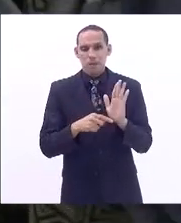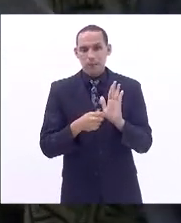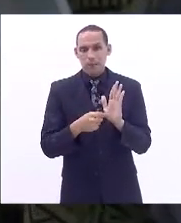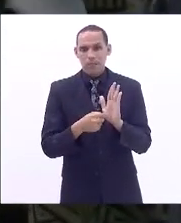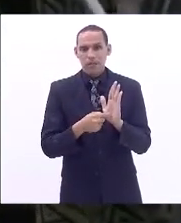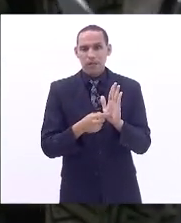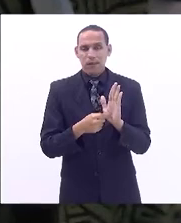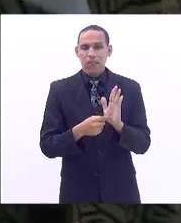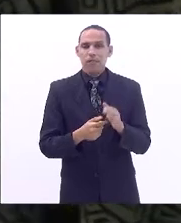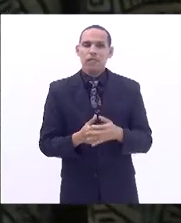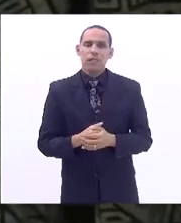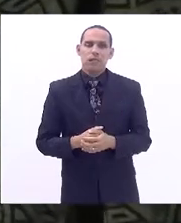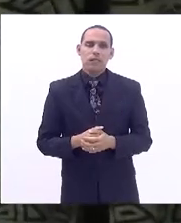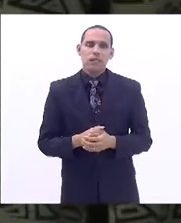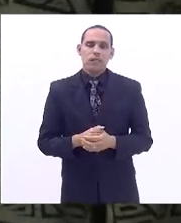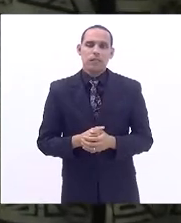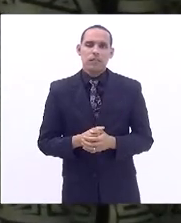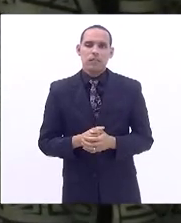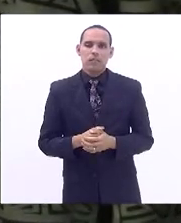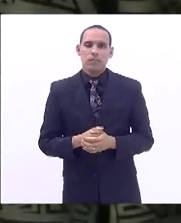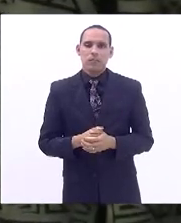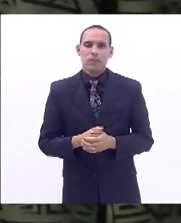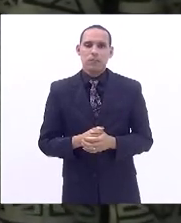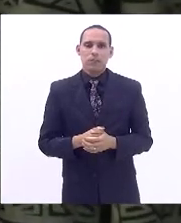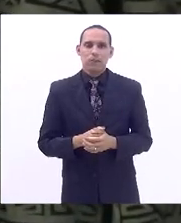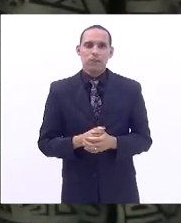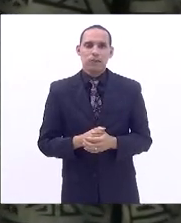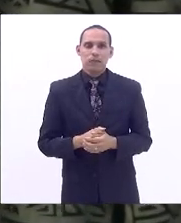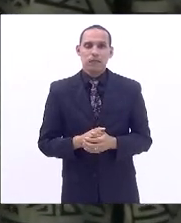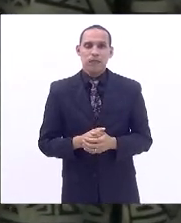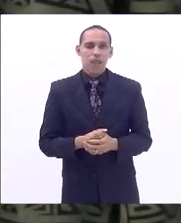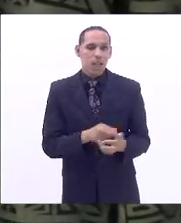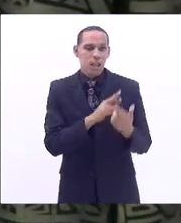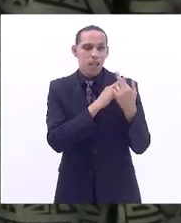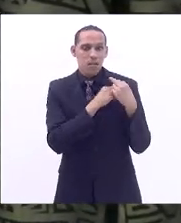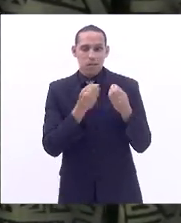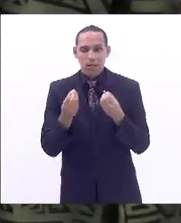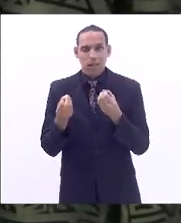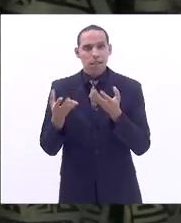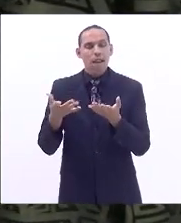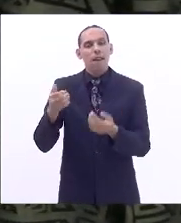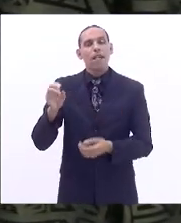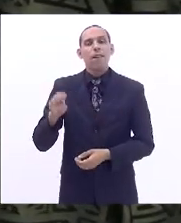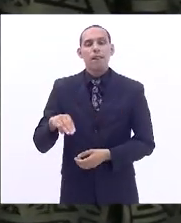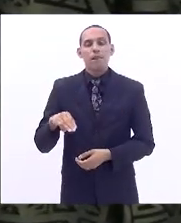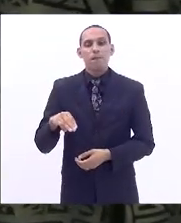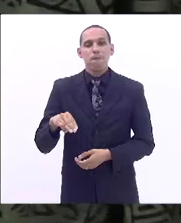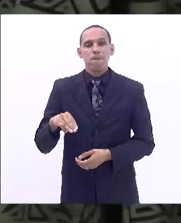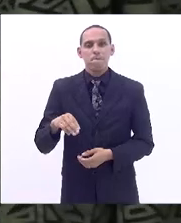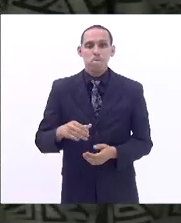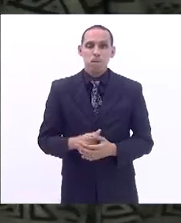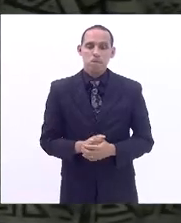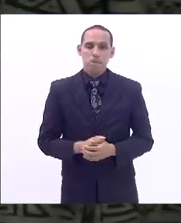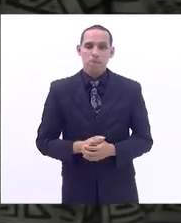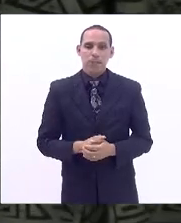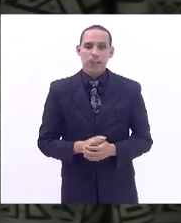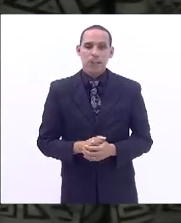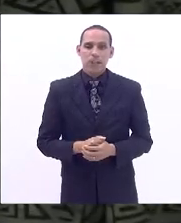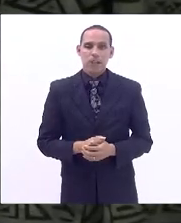verdade ele está responsabilizando quem nessa história toda